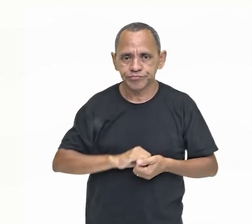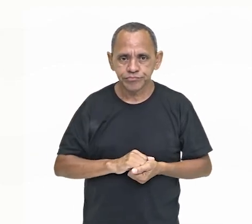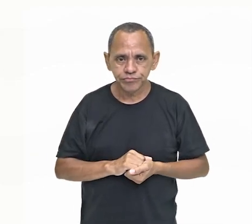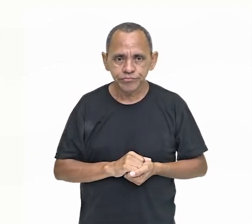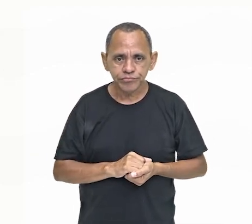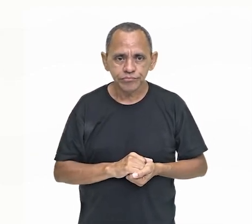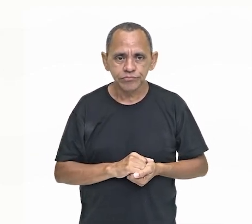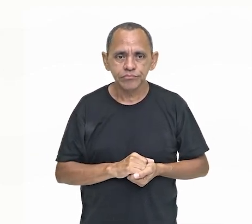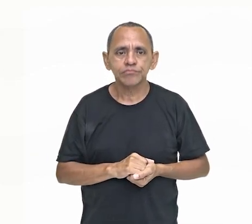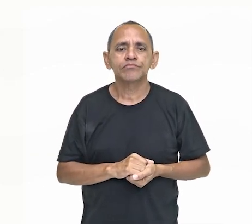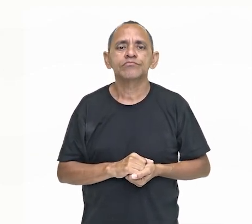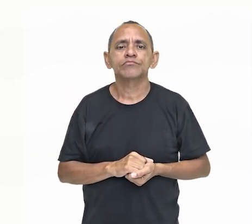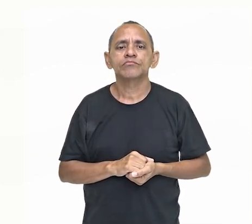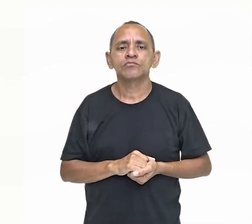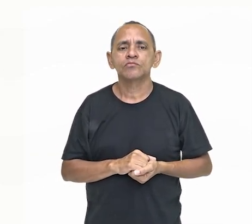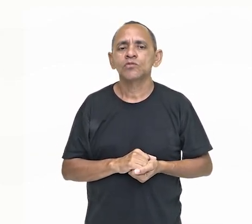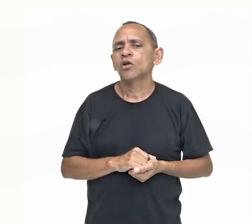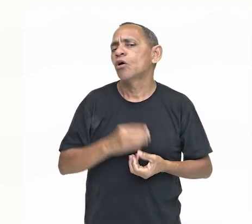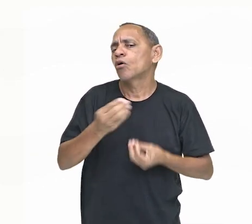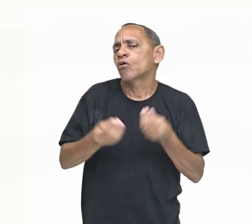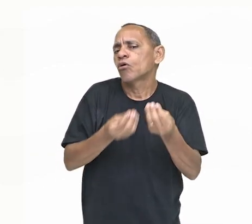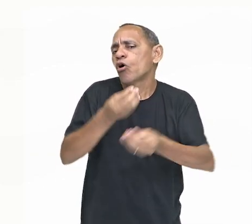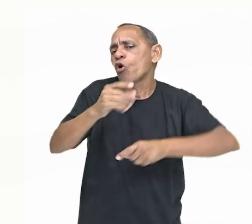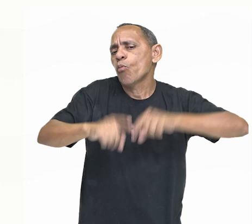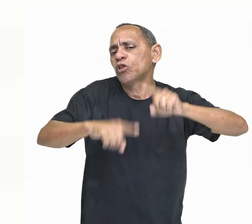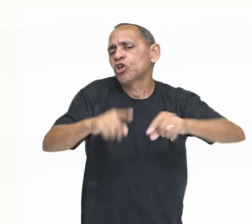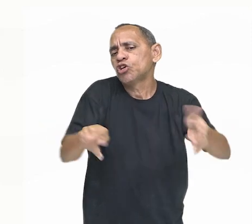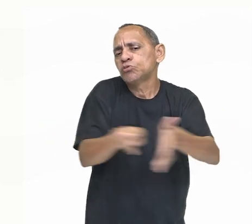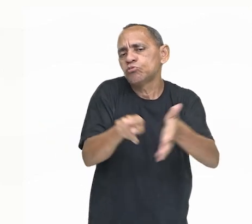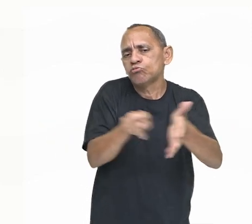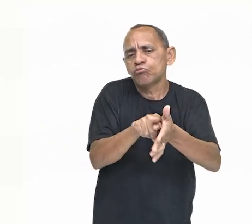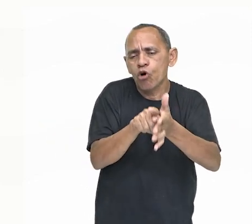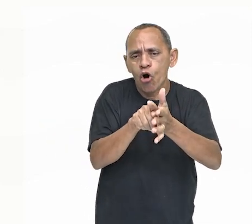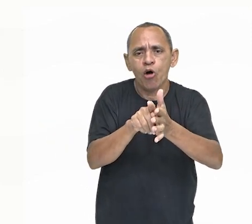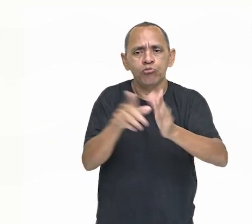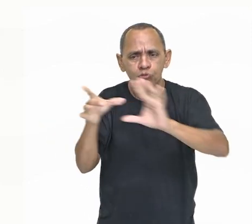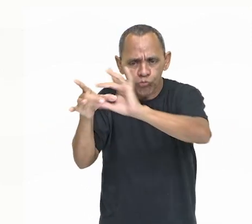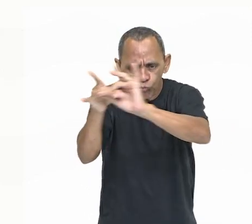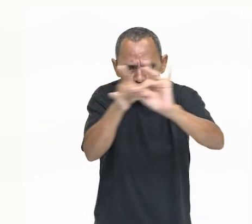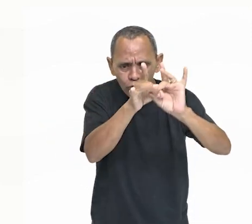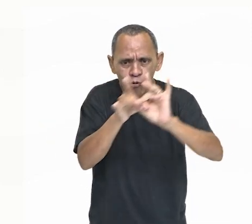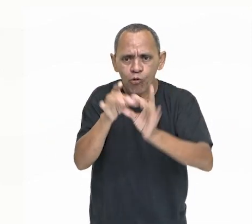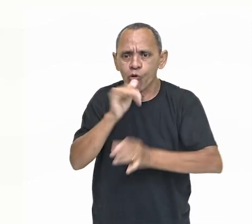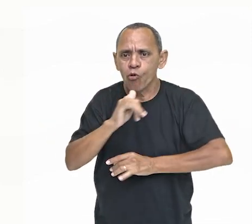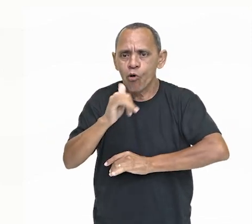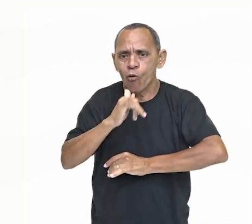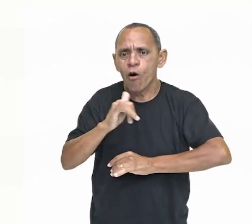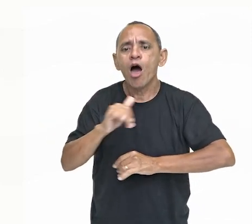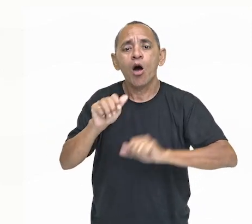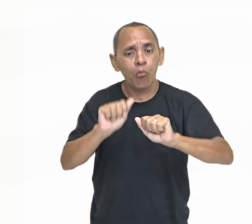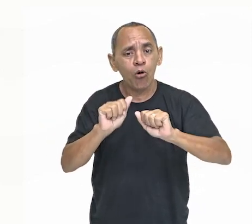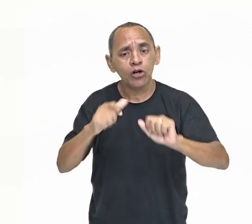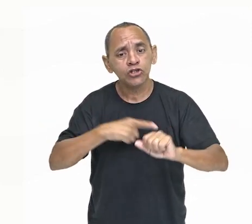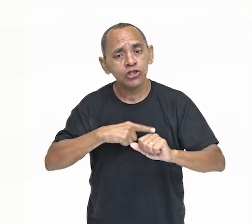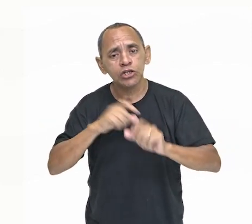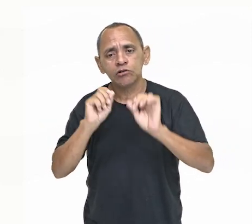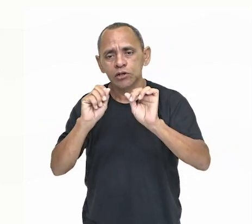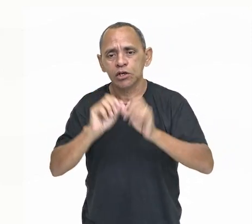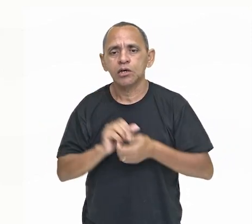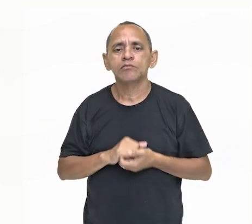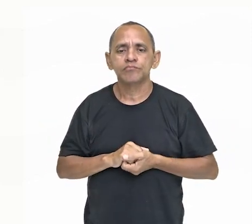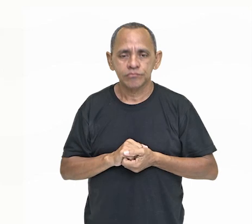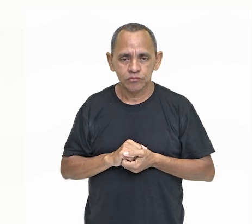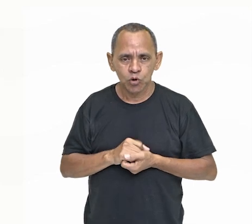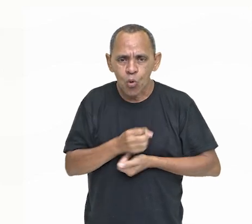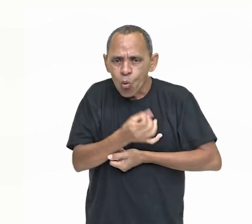aí. Componente dos circuitos elétricos. Os circuitos elétricos podem conter uma